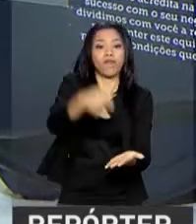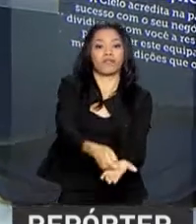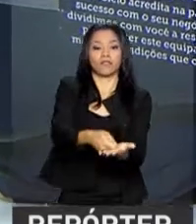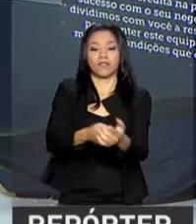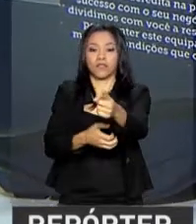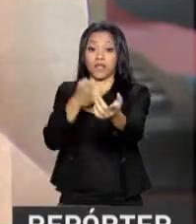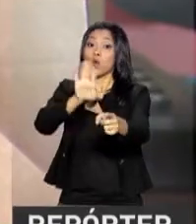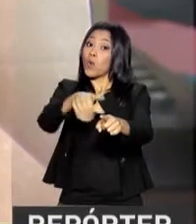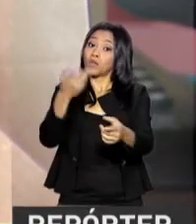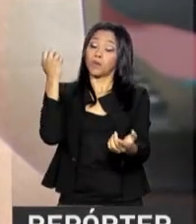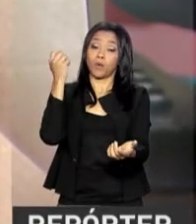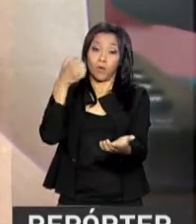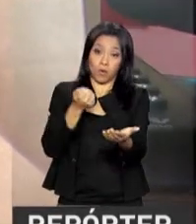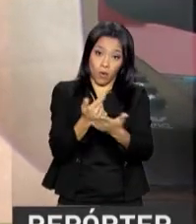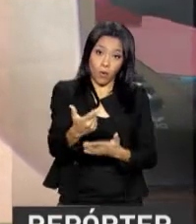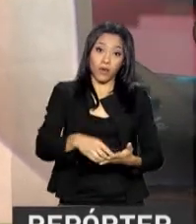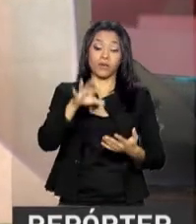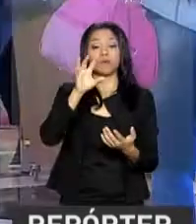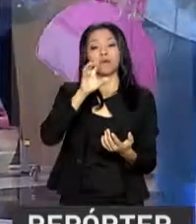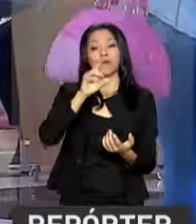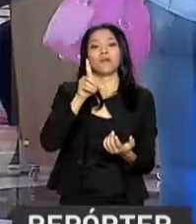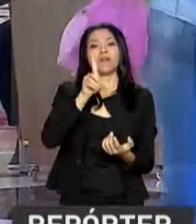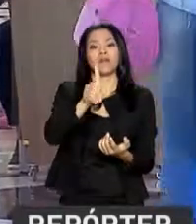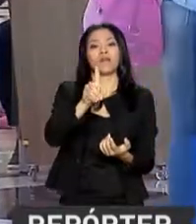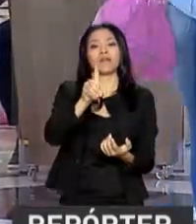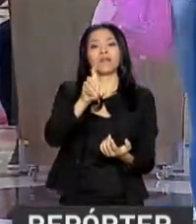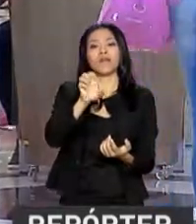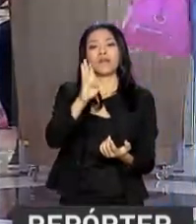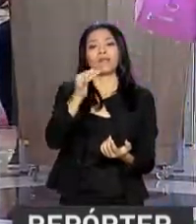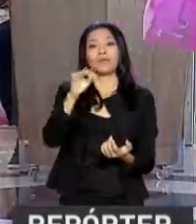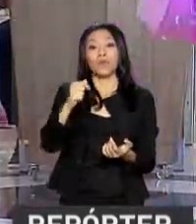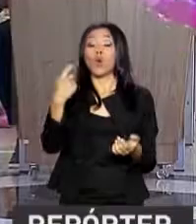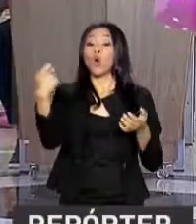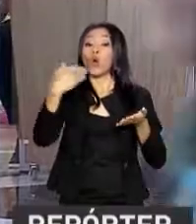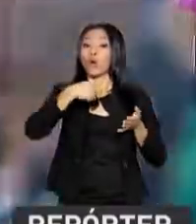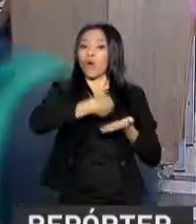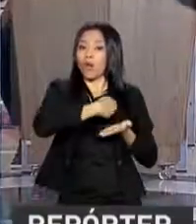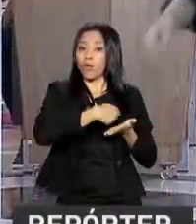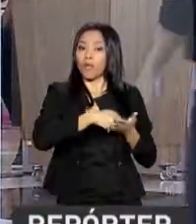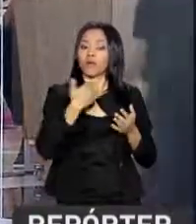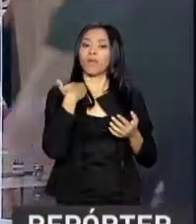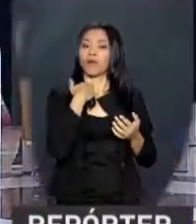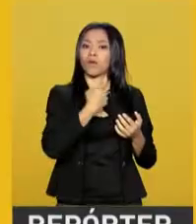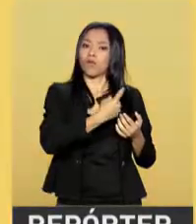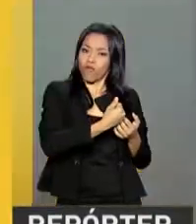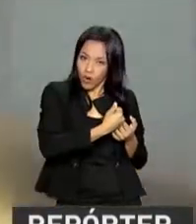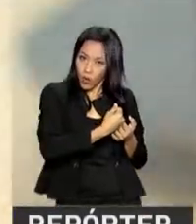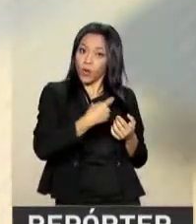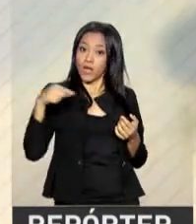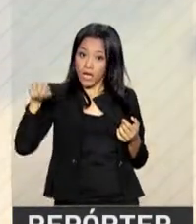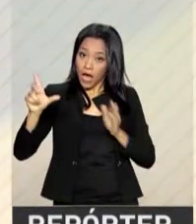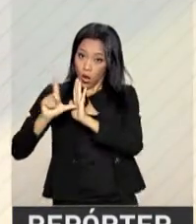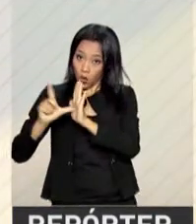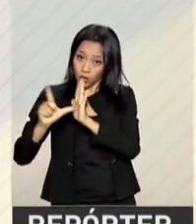no débito a empresa que presta o serviço cobra uma taxa do banco que passa este custo o lojista a cada